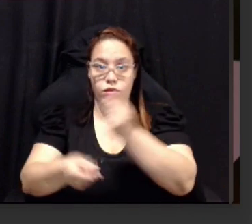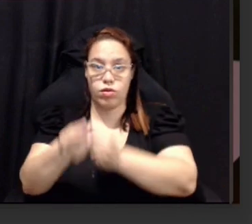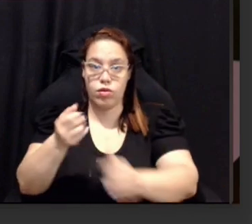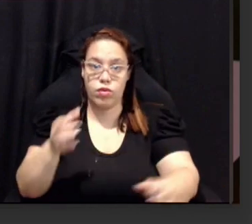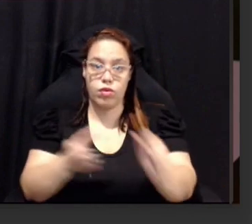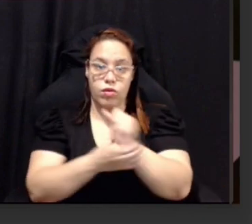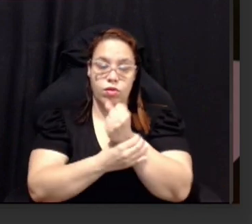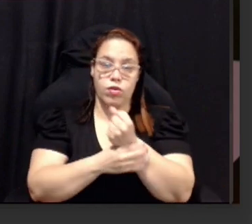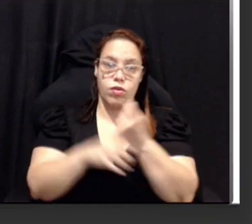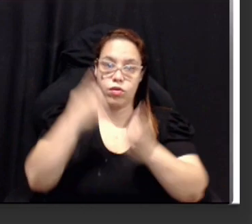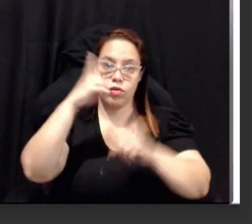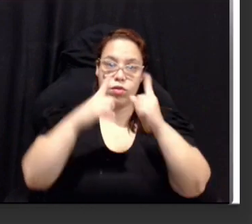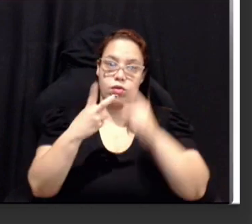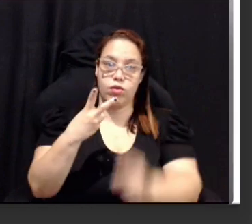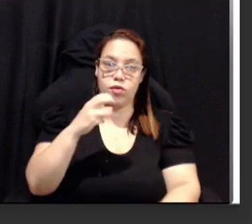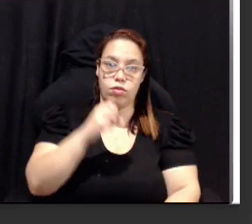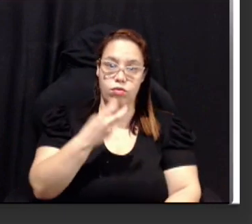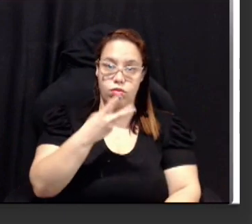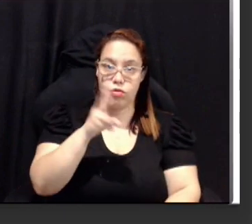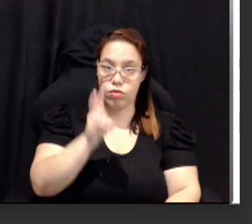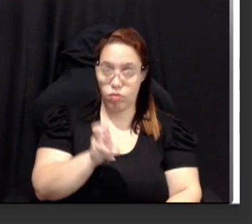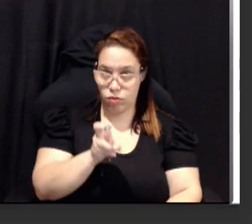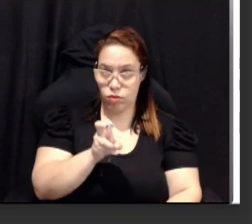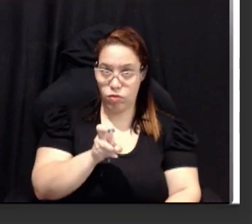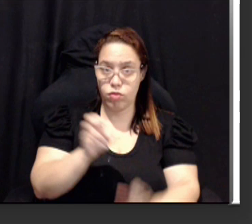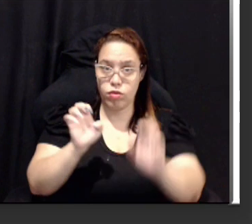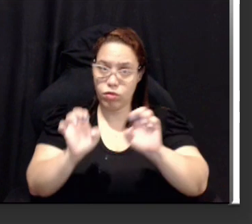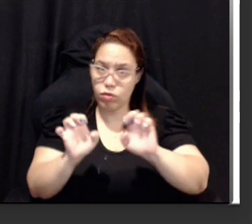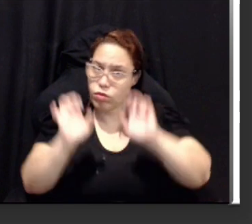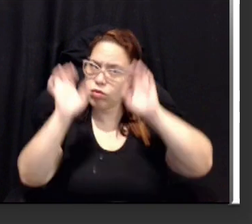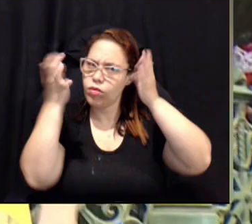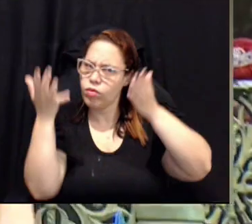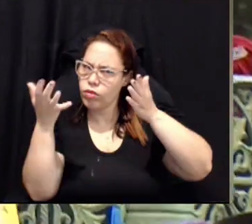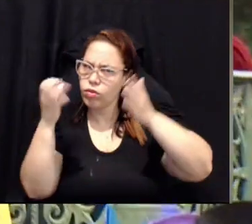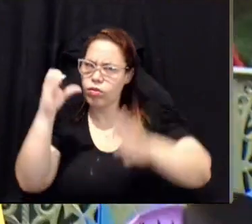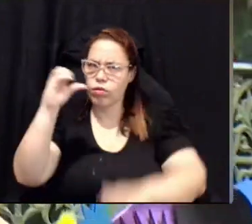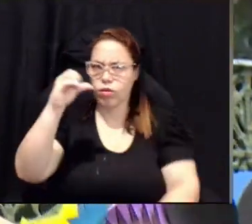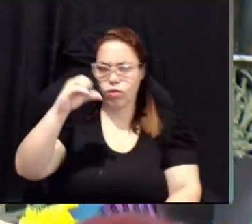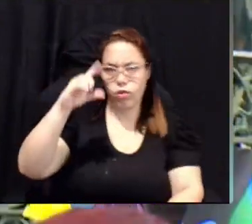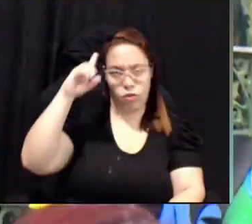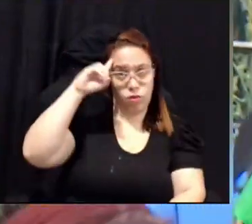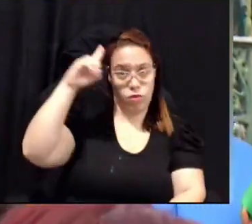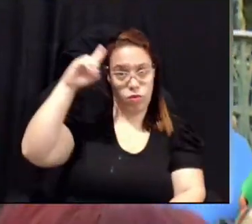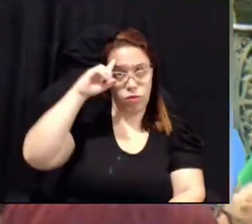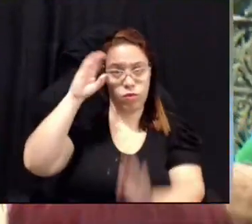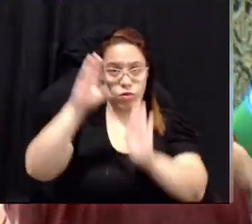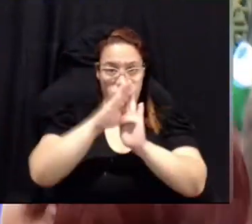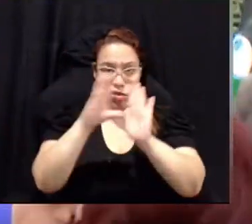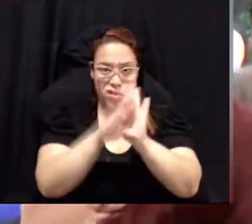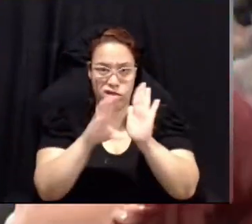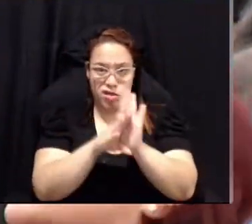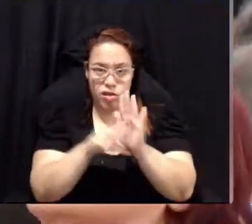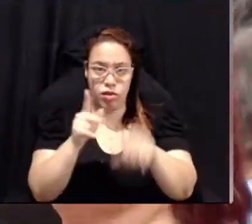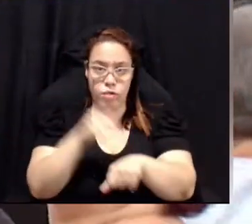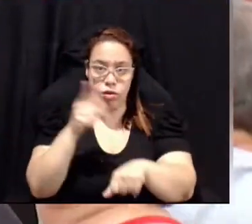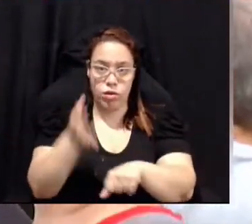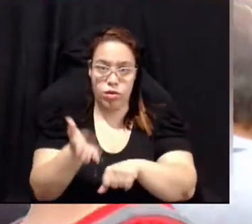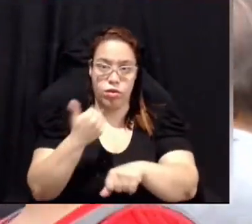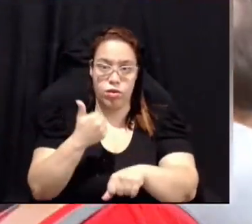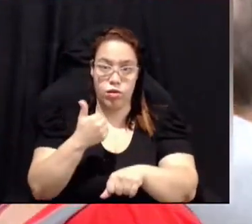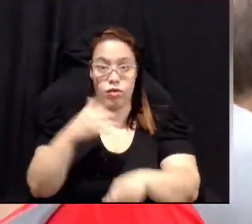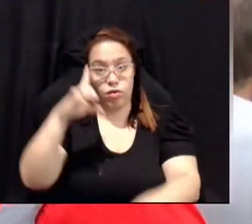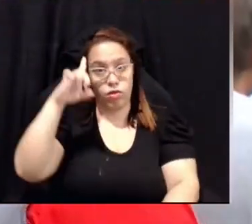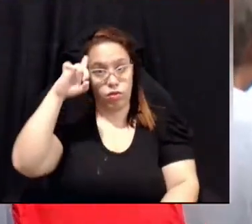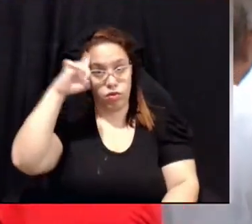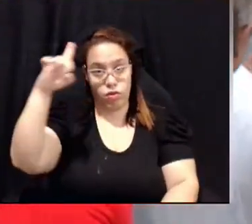de 2025. A festa contou com 9 dias de programação, incluindo o pré-carnaval e os dias oficiais